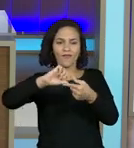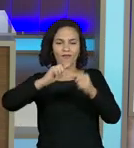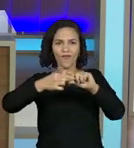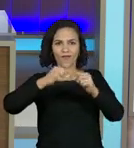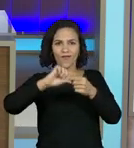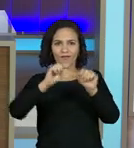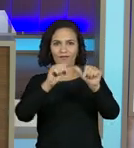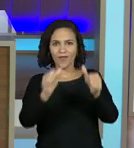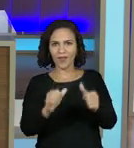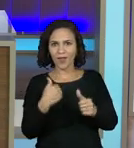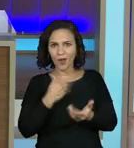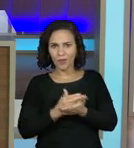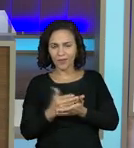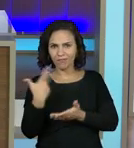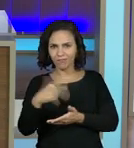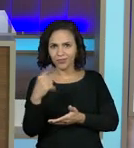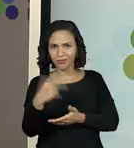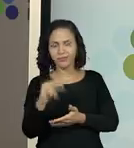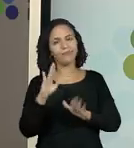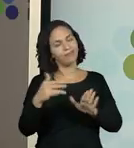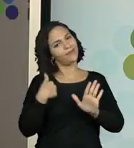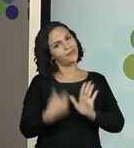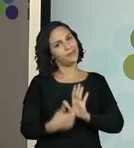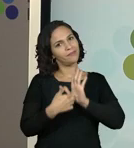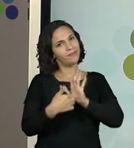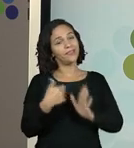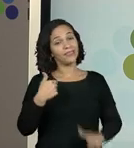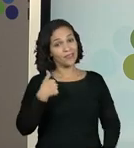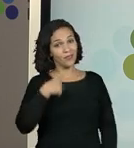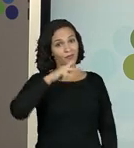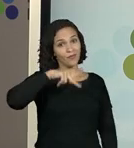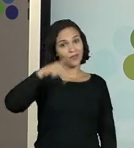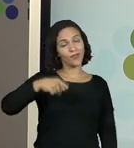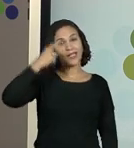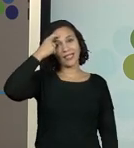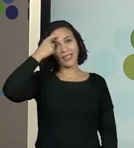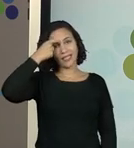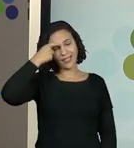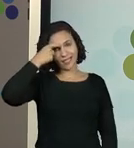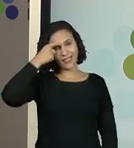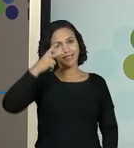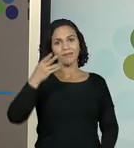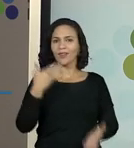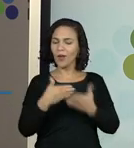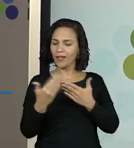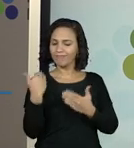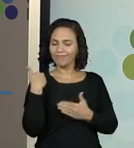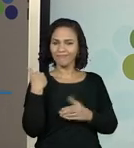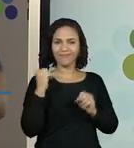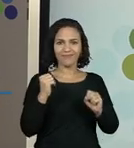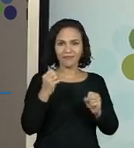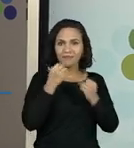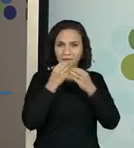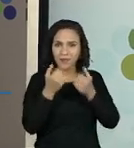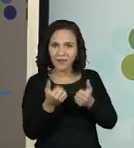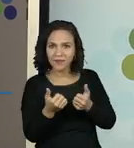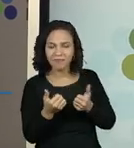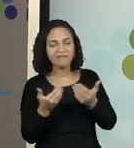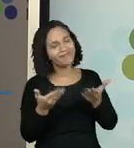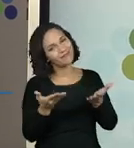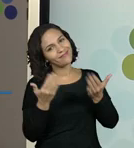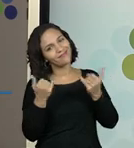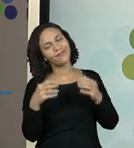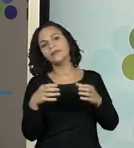Comecei acelerado, né? Deixa que eu me apresente. Eu sou o professor André Ramos, sempre às ordens, tudo bem com vocês? Vamos lá,